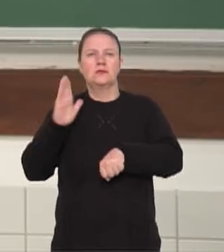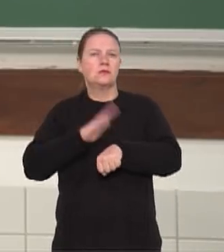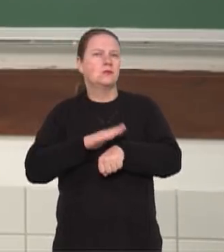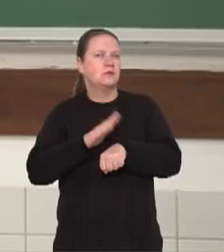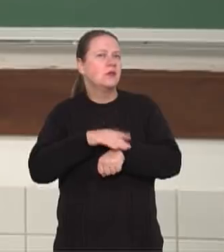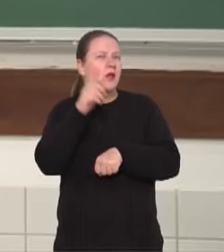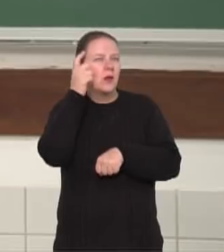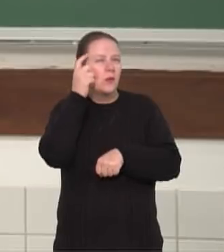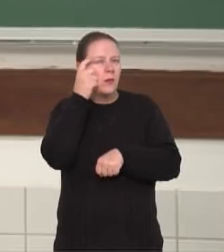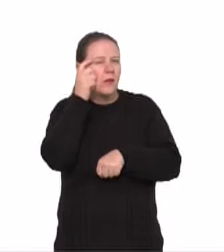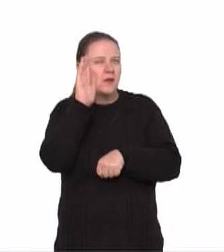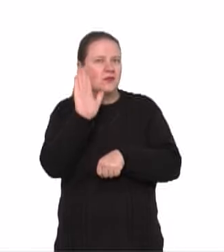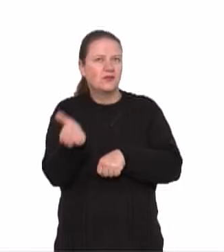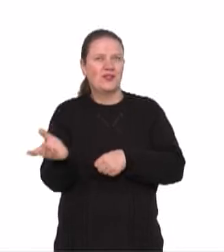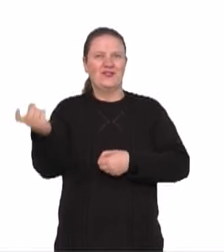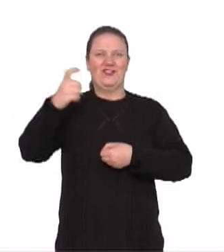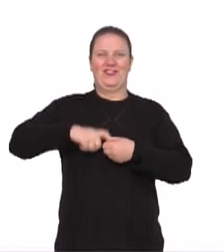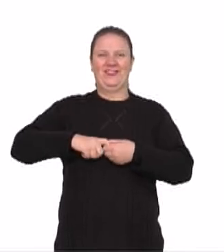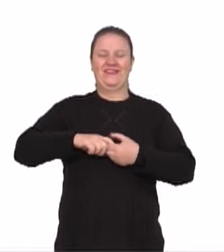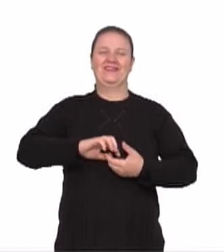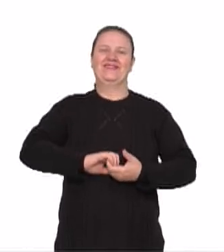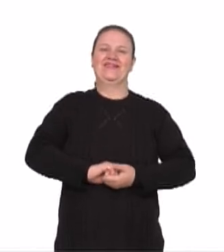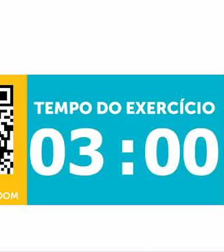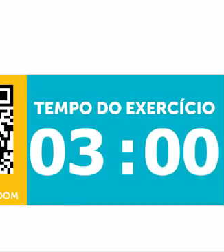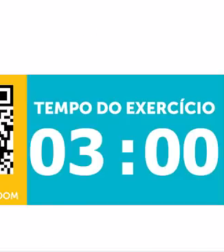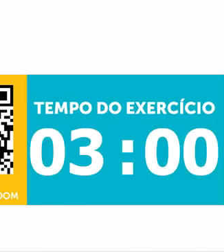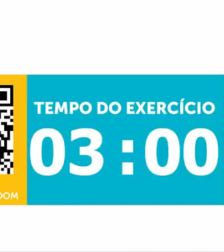para vocês pensarem.